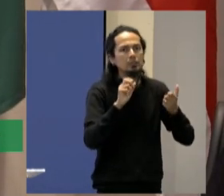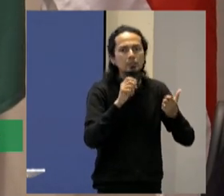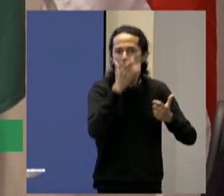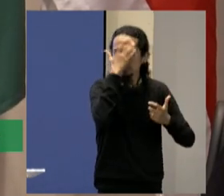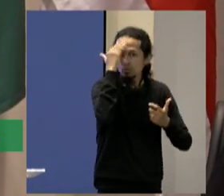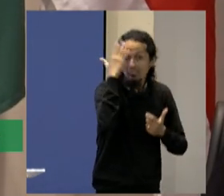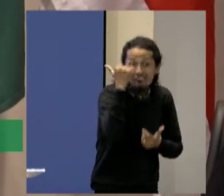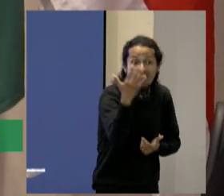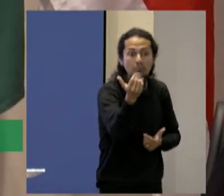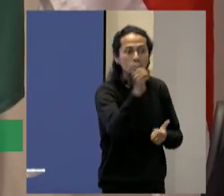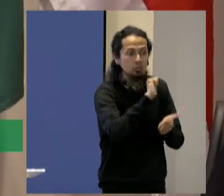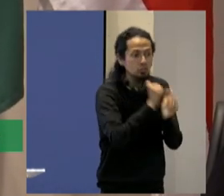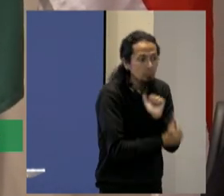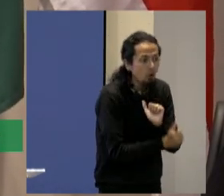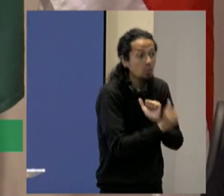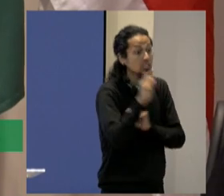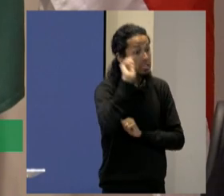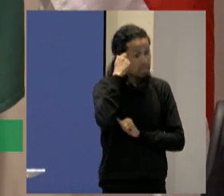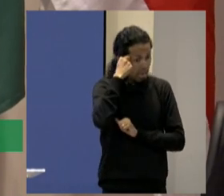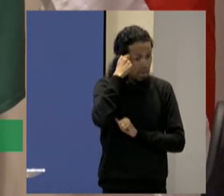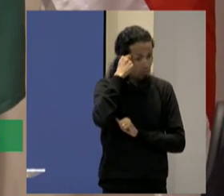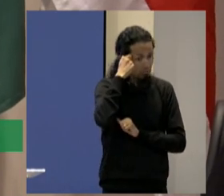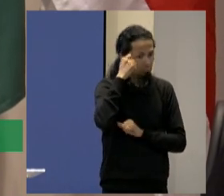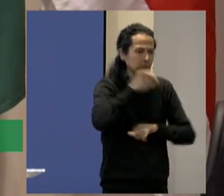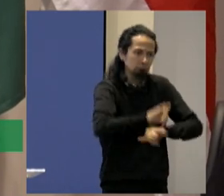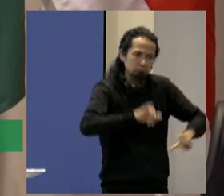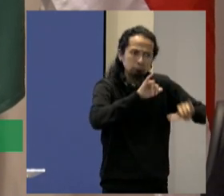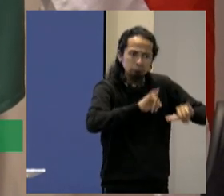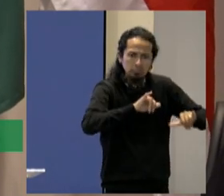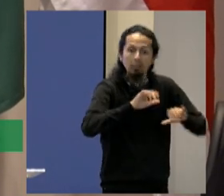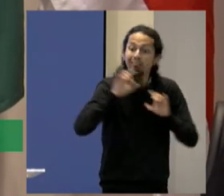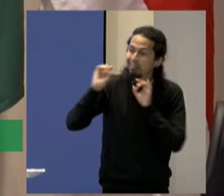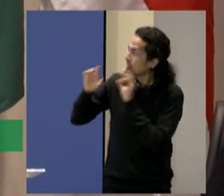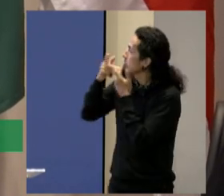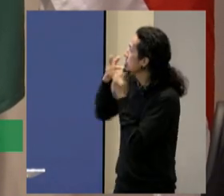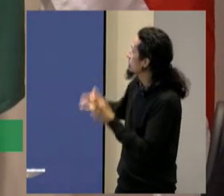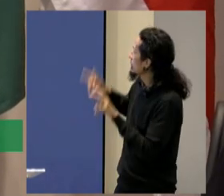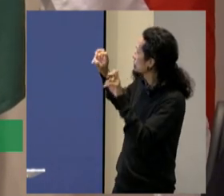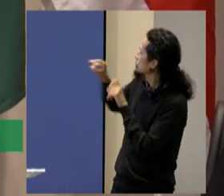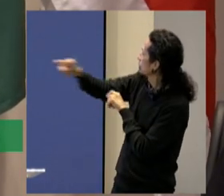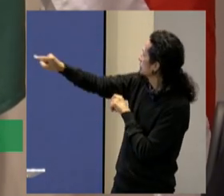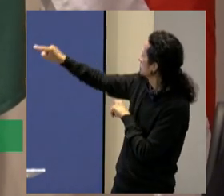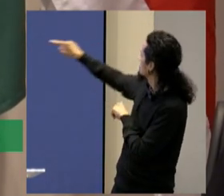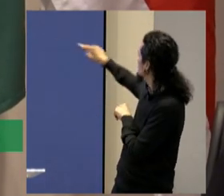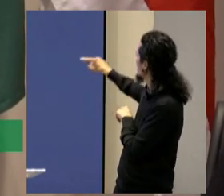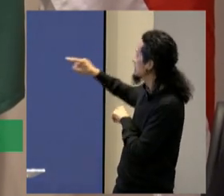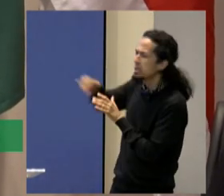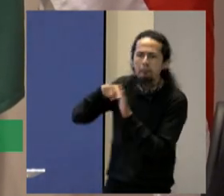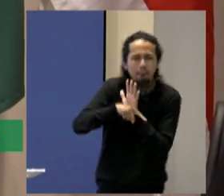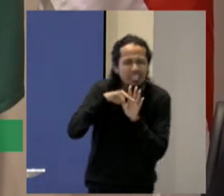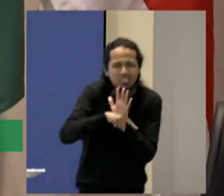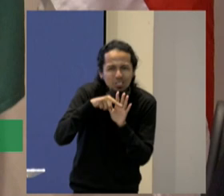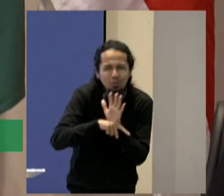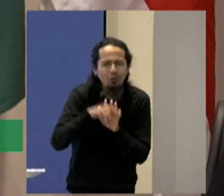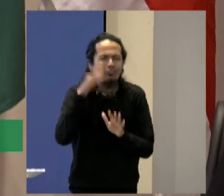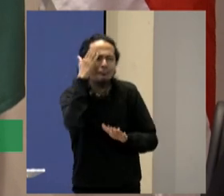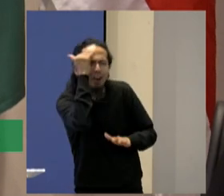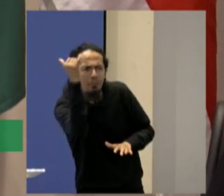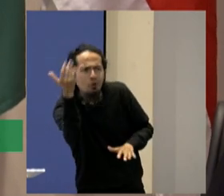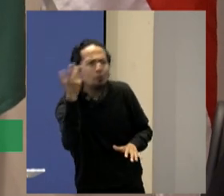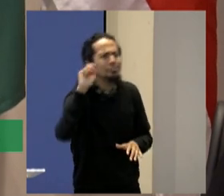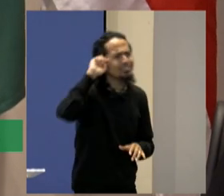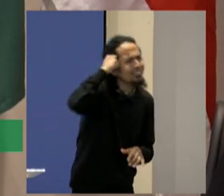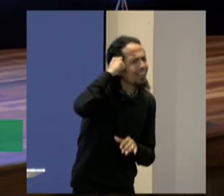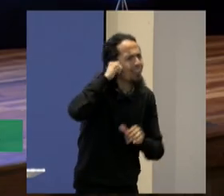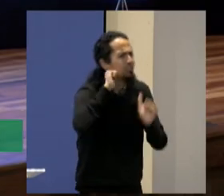equipe trabalhou com esportista negro, criou sua própria bandeira, teve que pesquisar, enfim, foi um momento que envolveu também toda